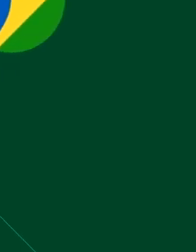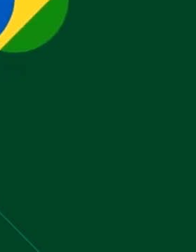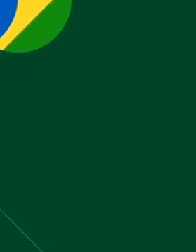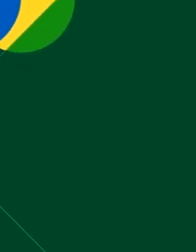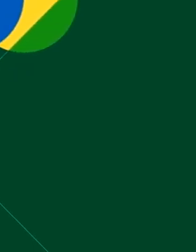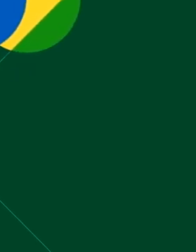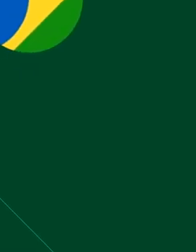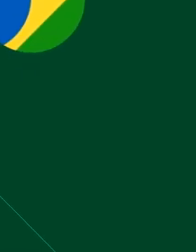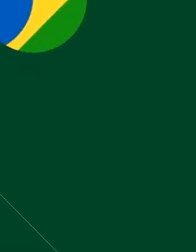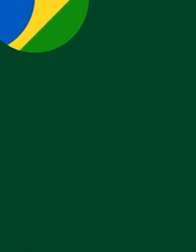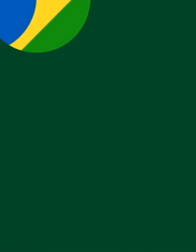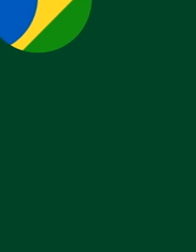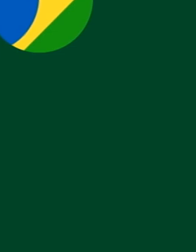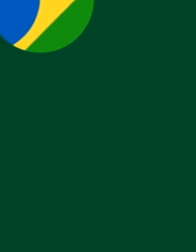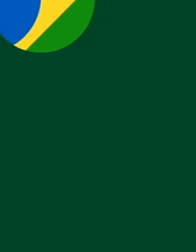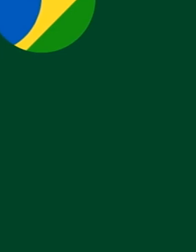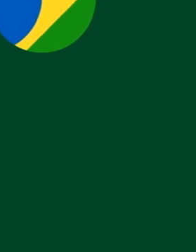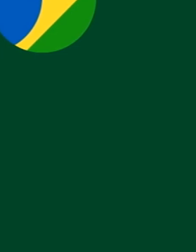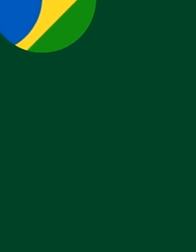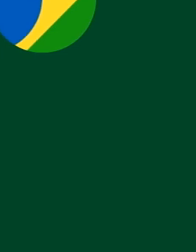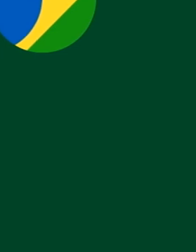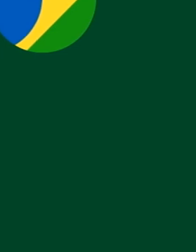momento saúde